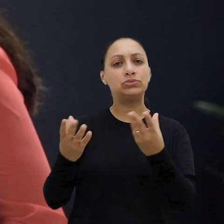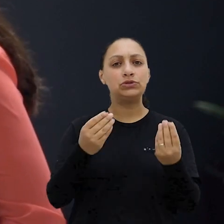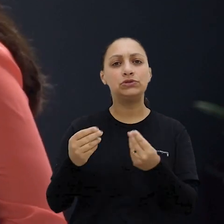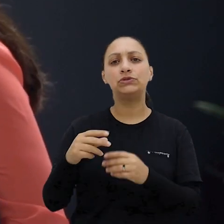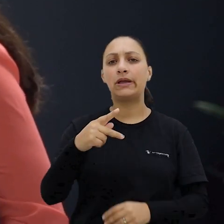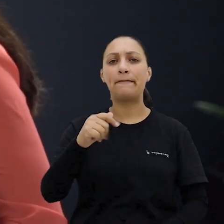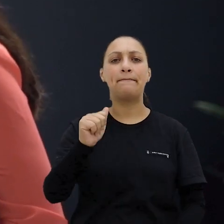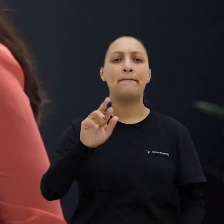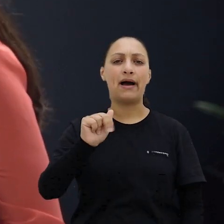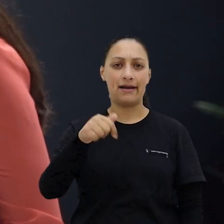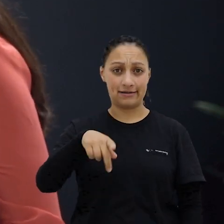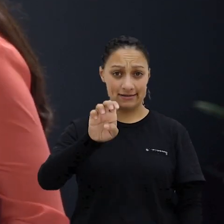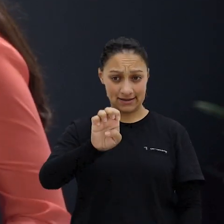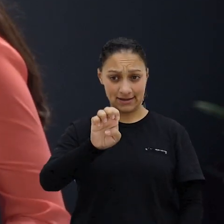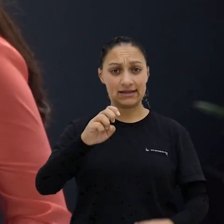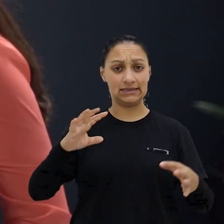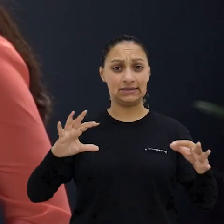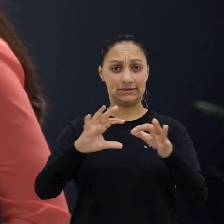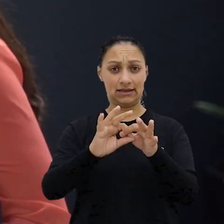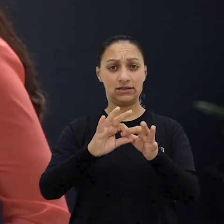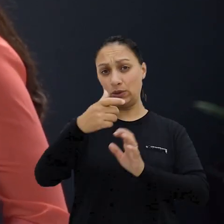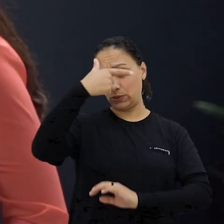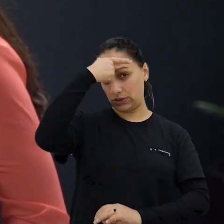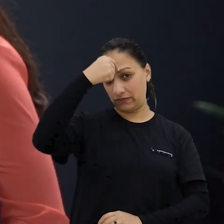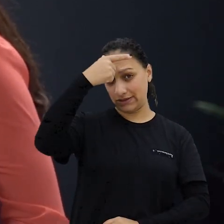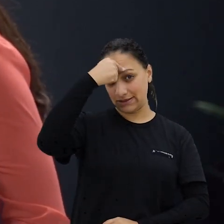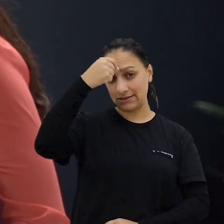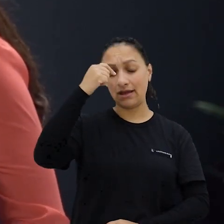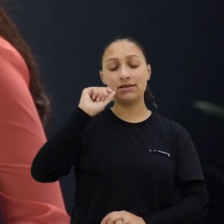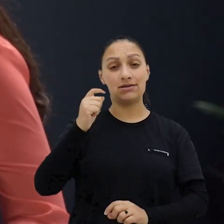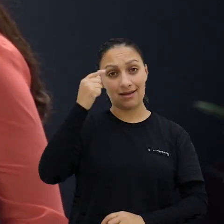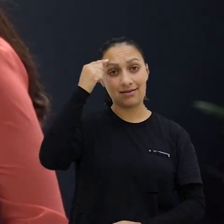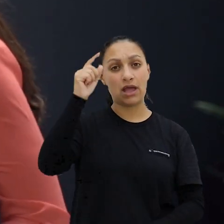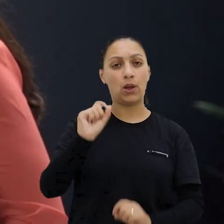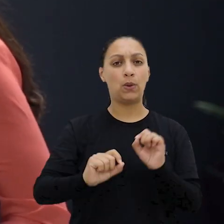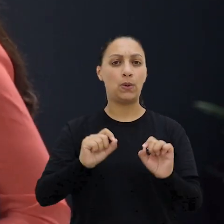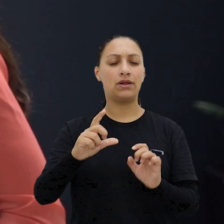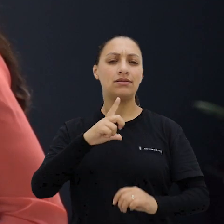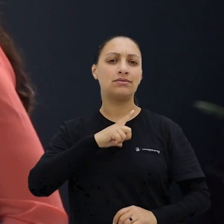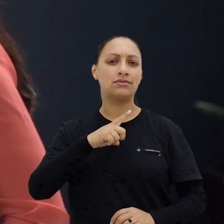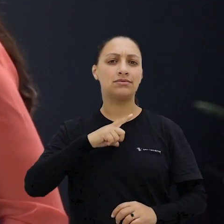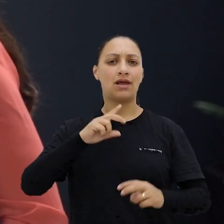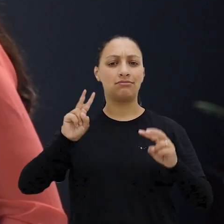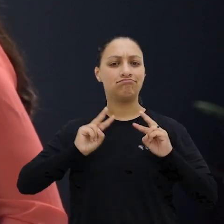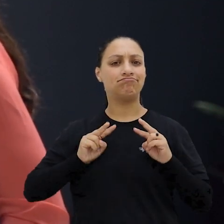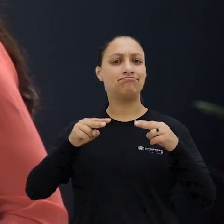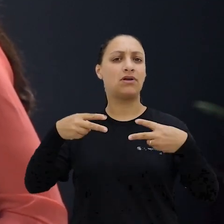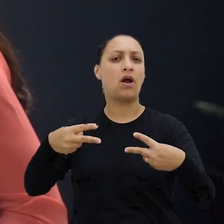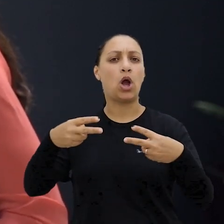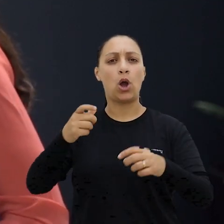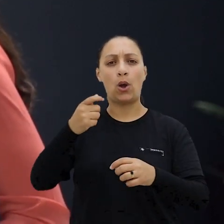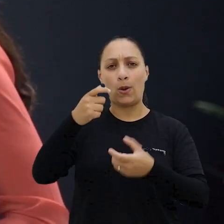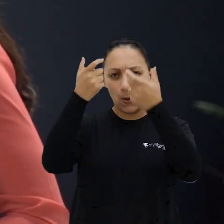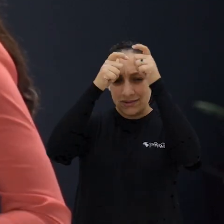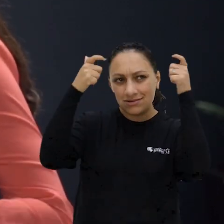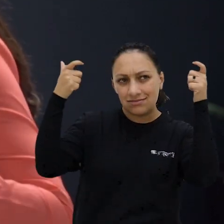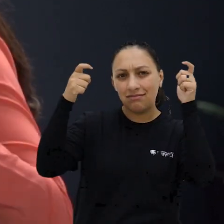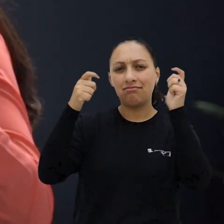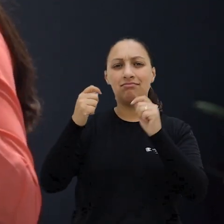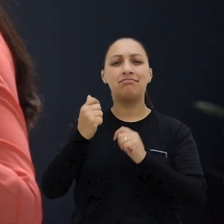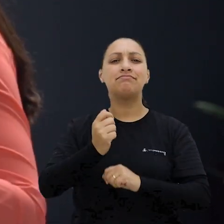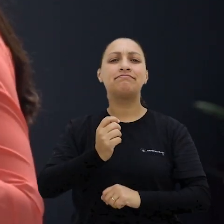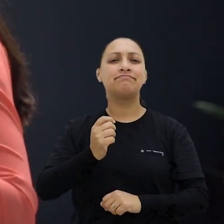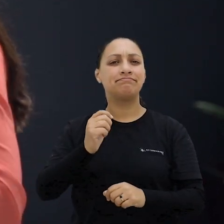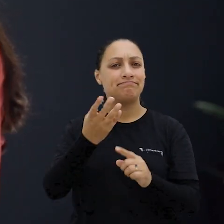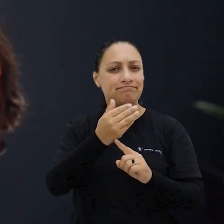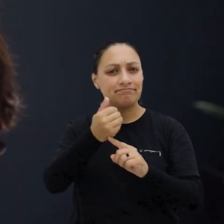dos parques mais conhecidos, está ligado a uma universidade. Então, a ideia é que haja transferência de conhecimento, transferência de